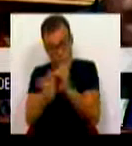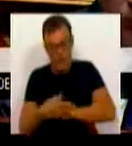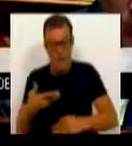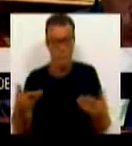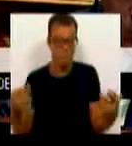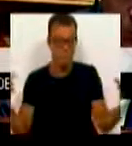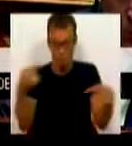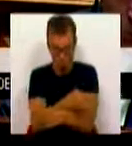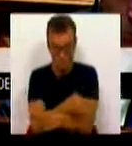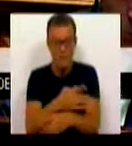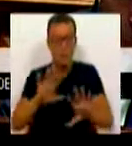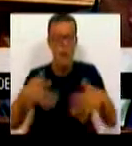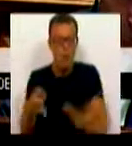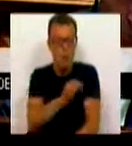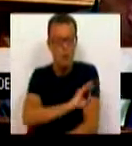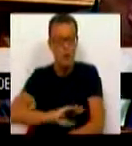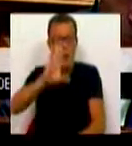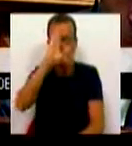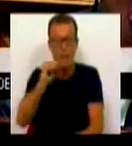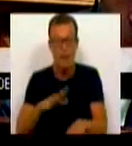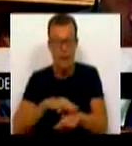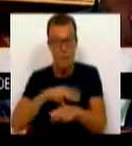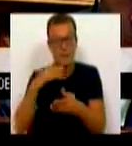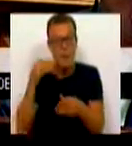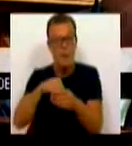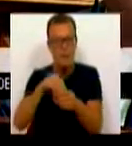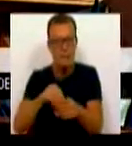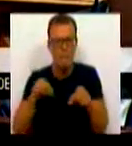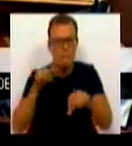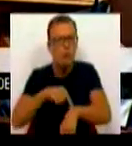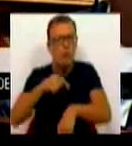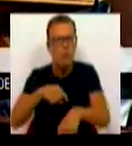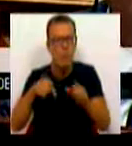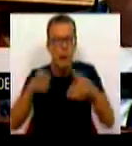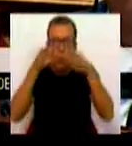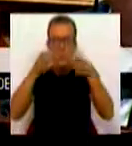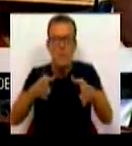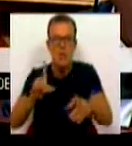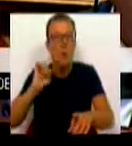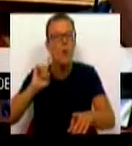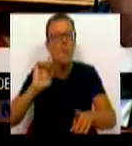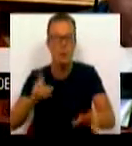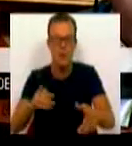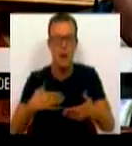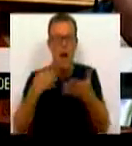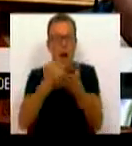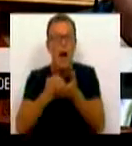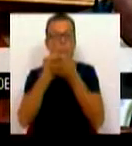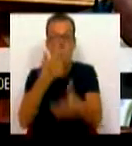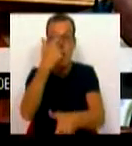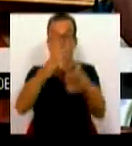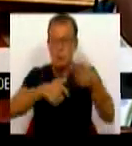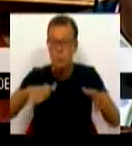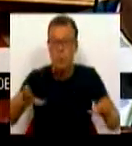Senhora Ministra da Administração Interna, é tempo de nos concentrarmos naquilo que é importante, nas grandes questões do apoio humanitário a